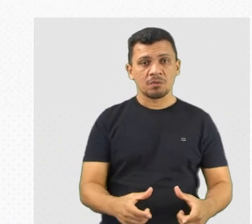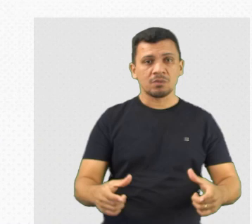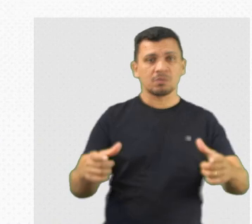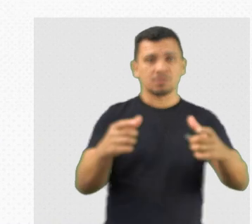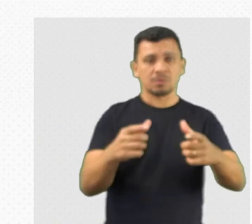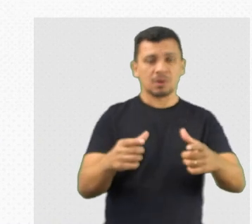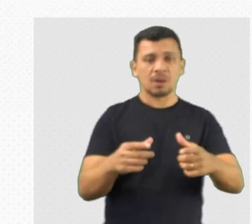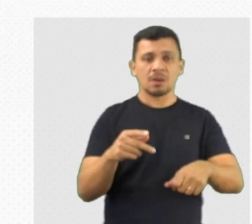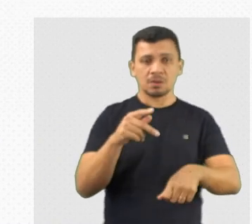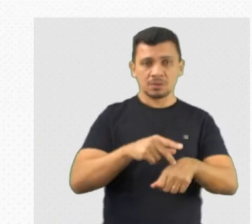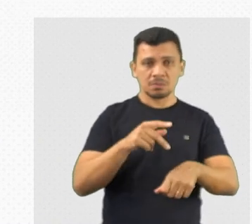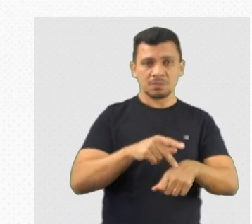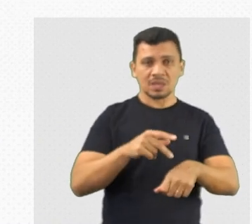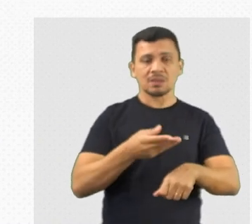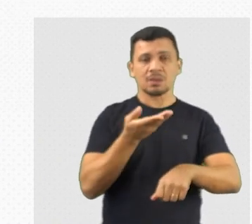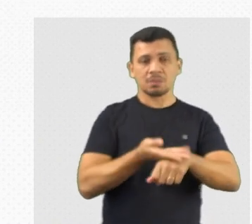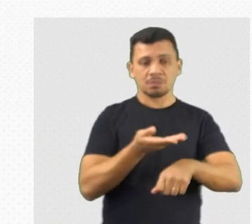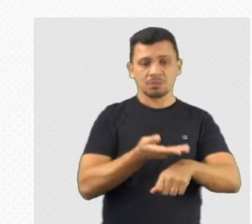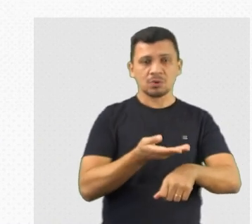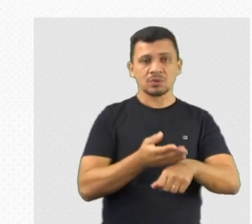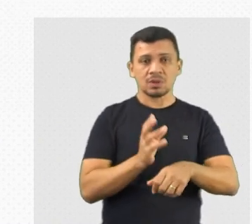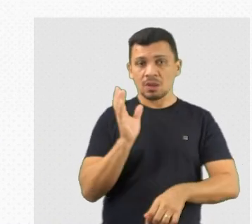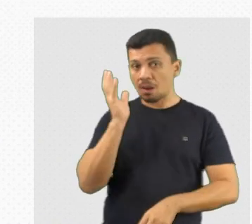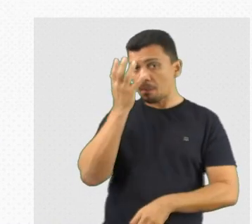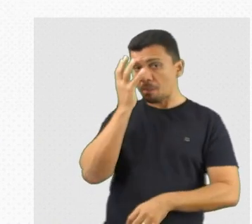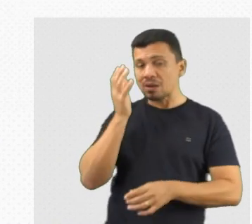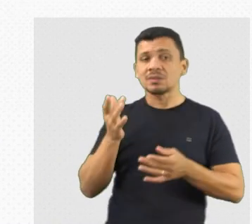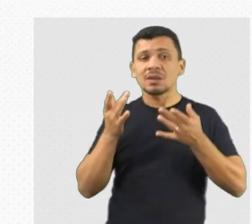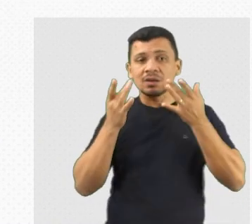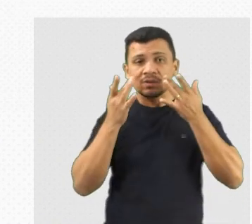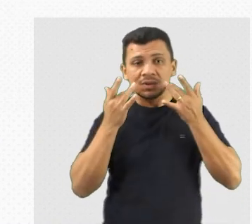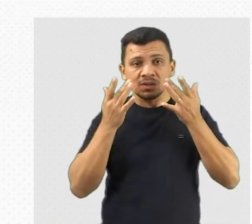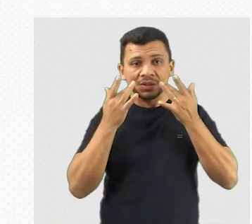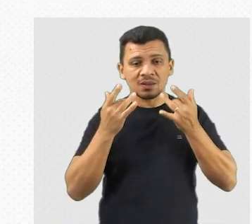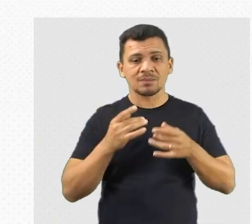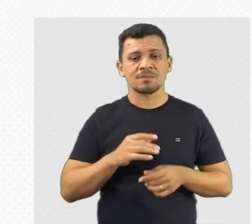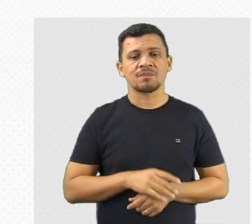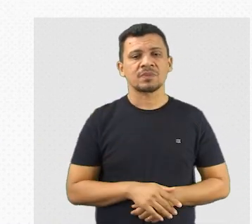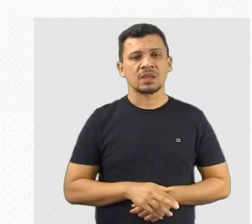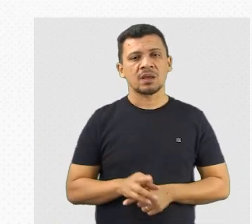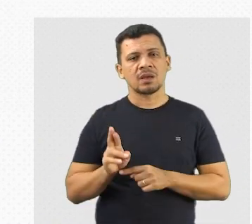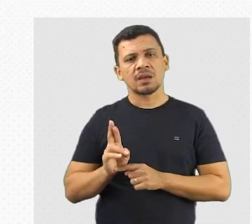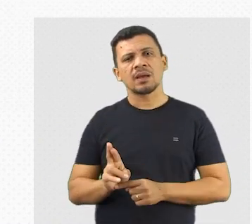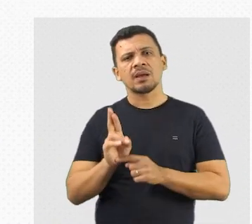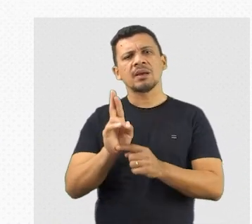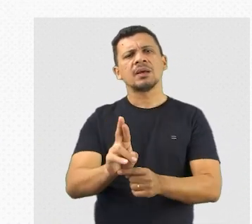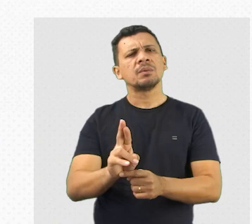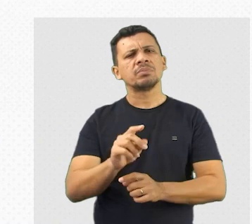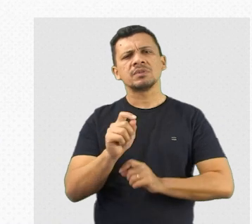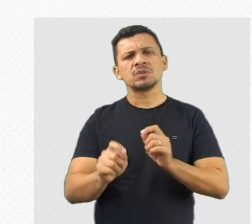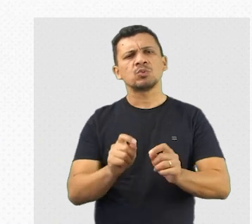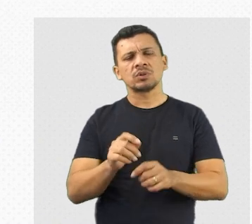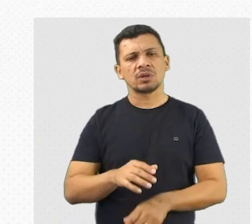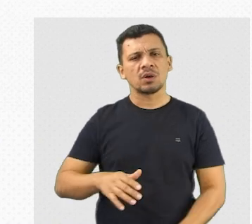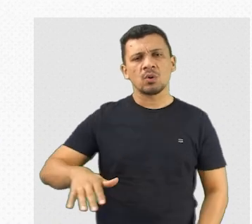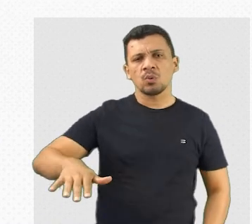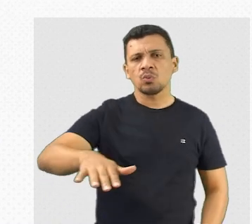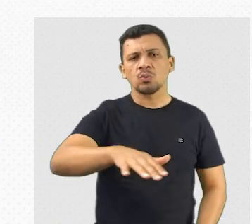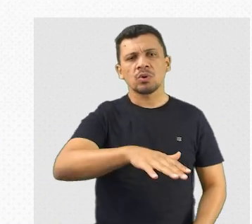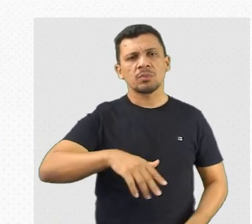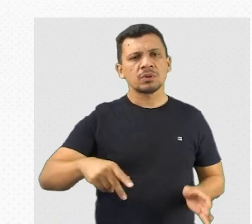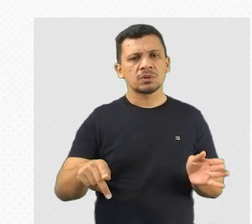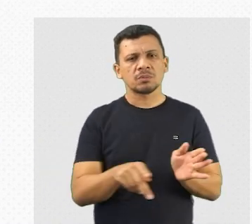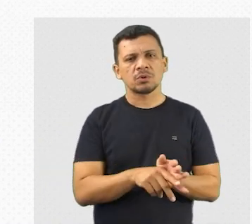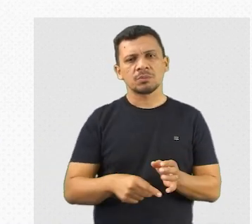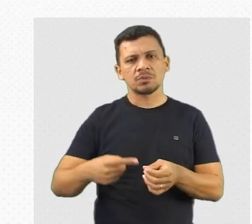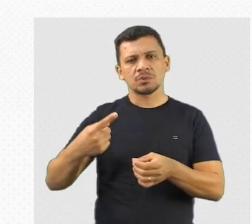bronze, máscaras teatrais, fontes, objetos, e ela representa um ambiente urbano. Professor, se a gente